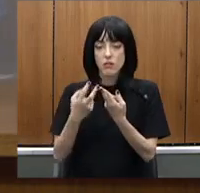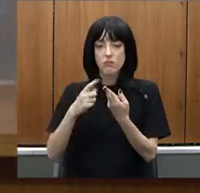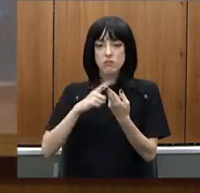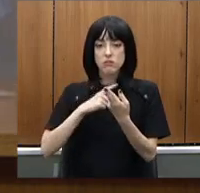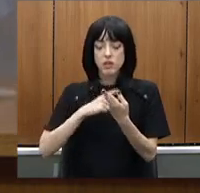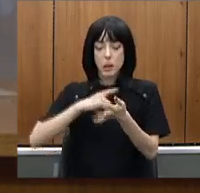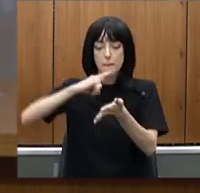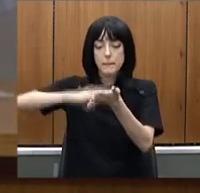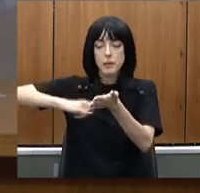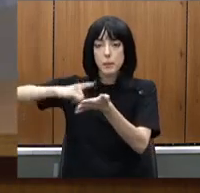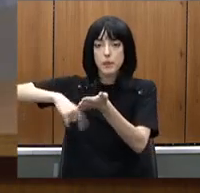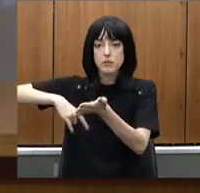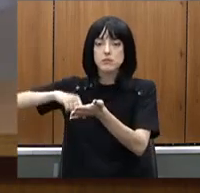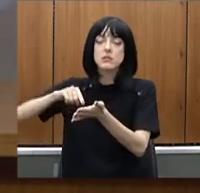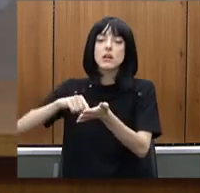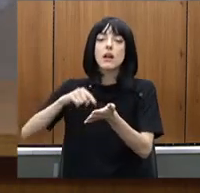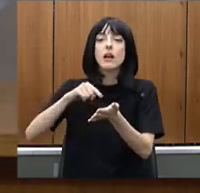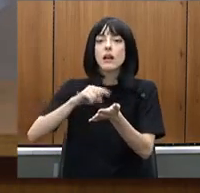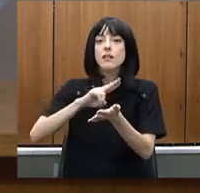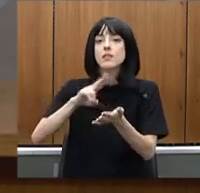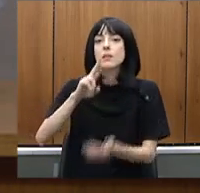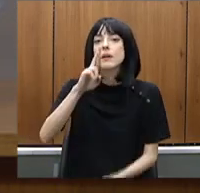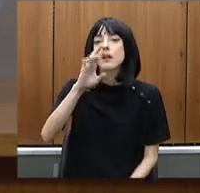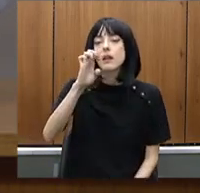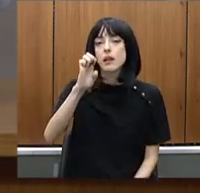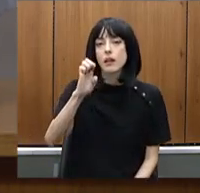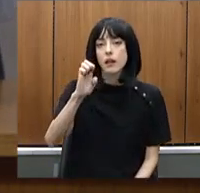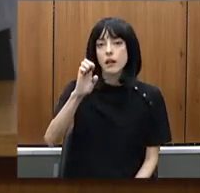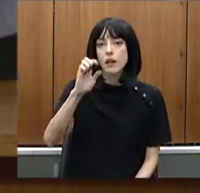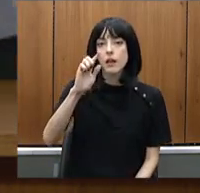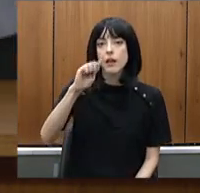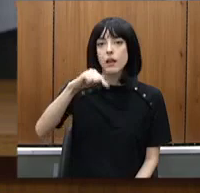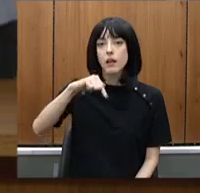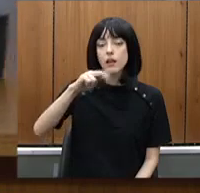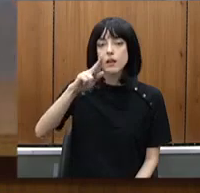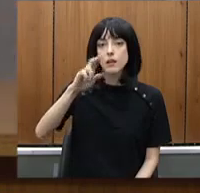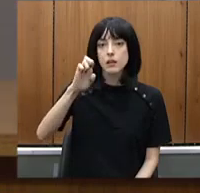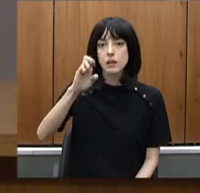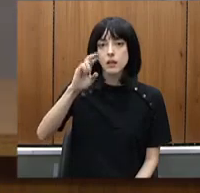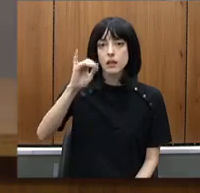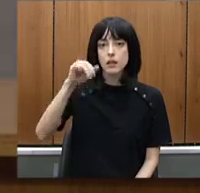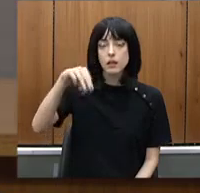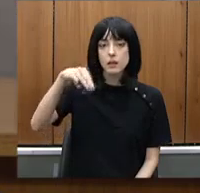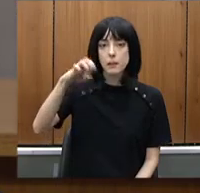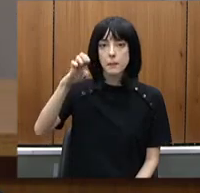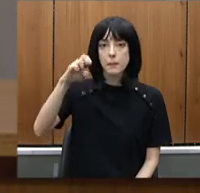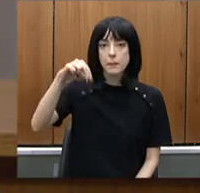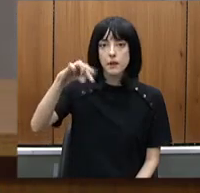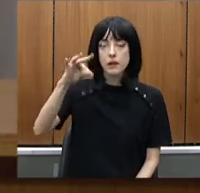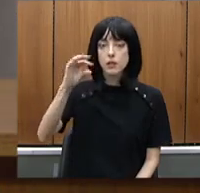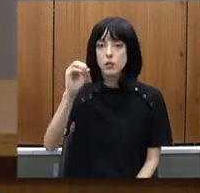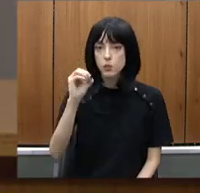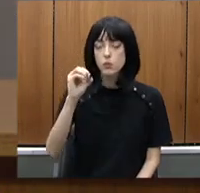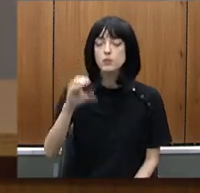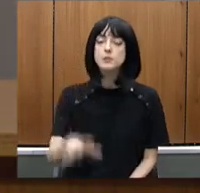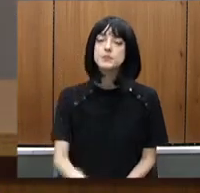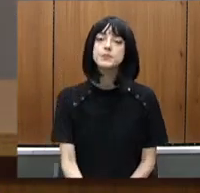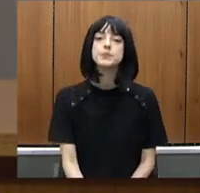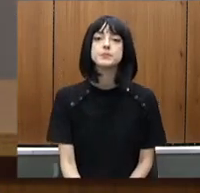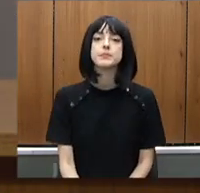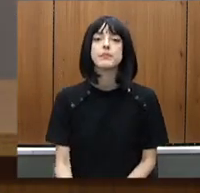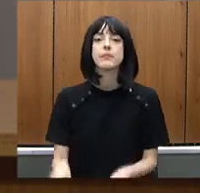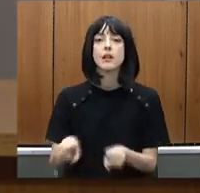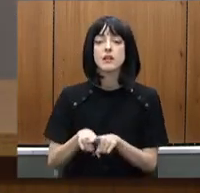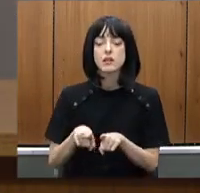assinar ofícios com isso que foi discutido e mandar Ofício do presidente ou dos membros assinando também